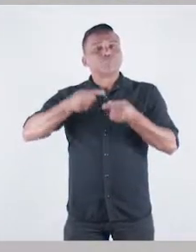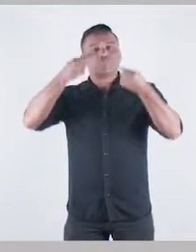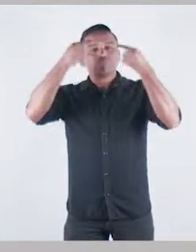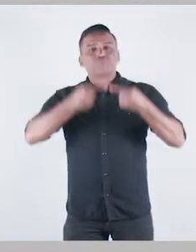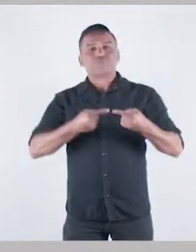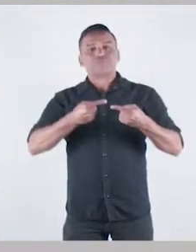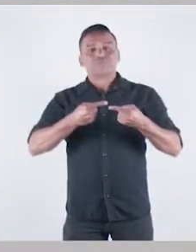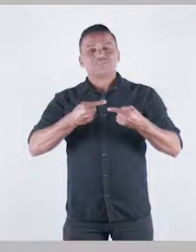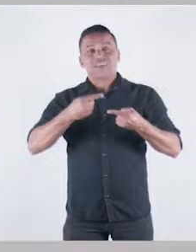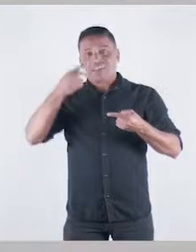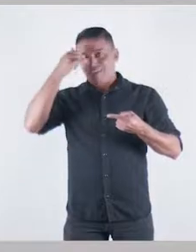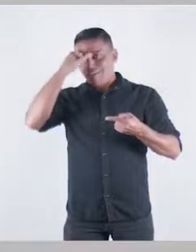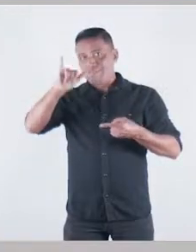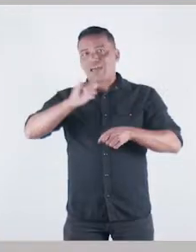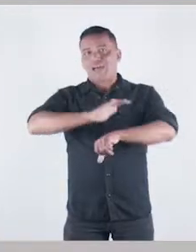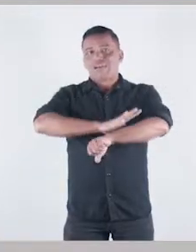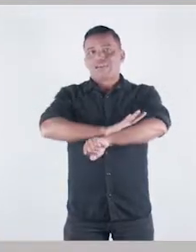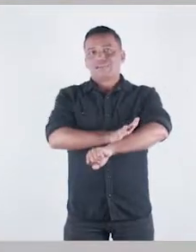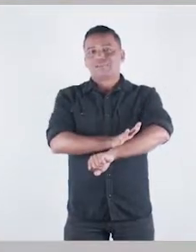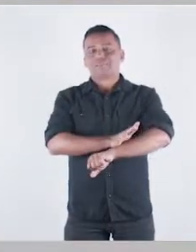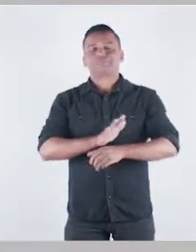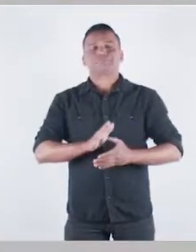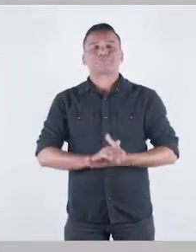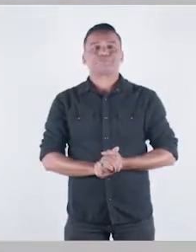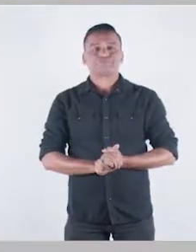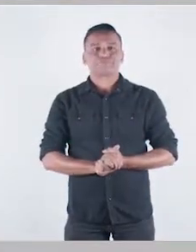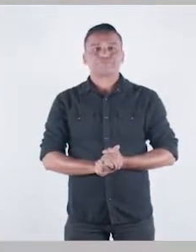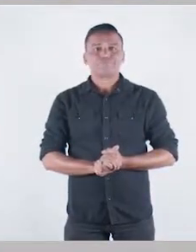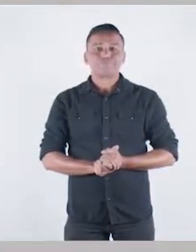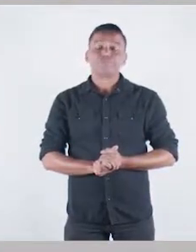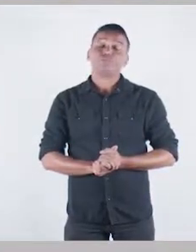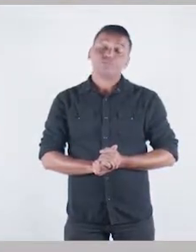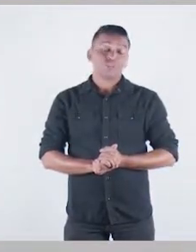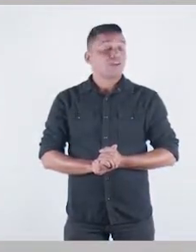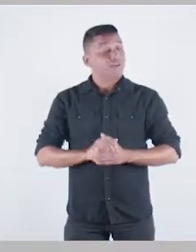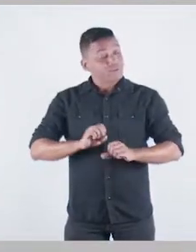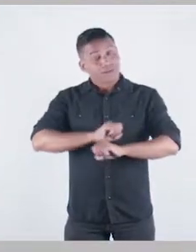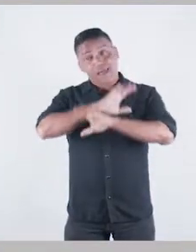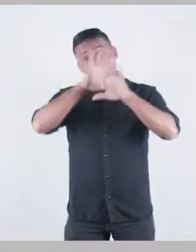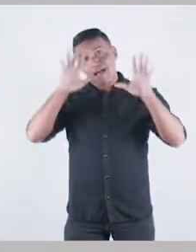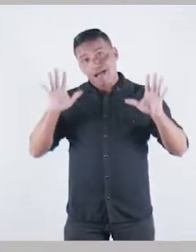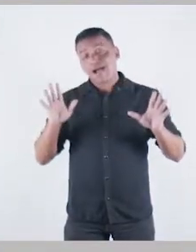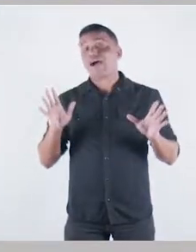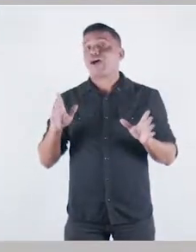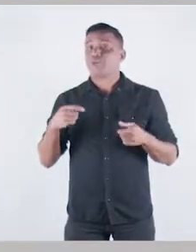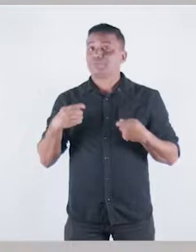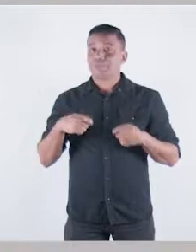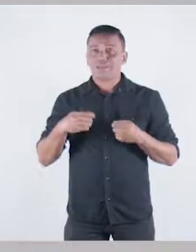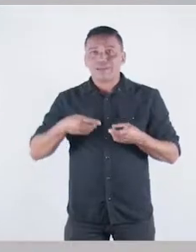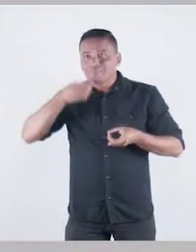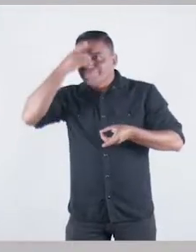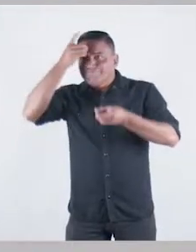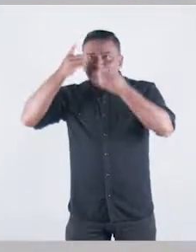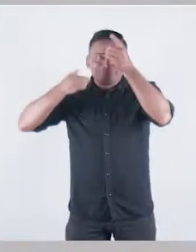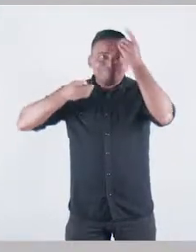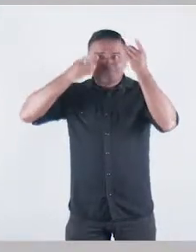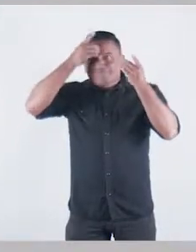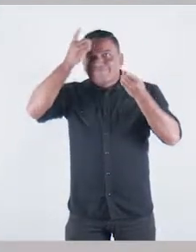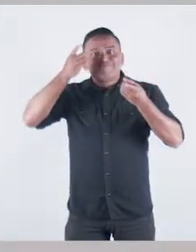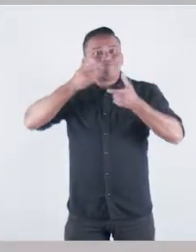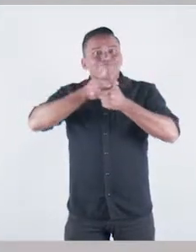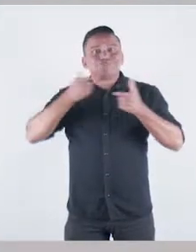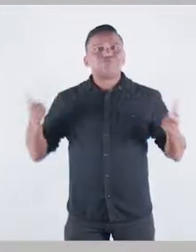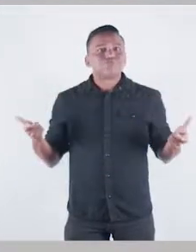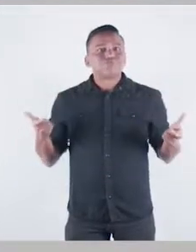É claro que há uma competência muito grande, uma criatividade muito grande,